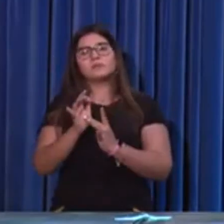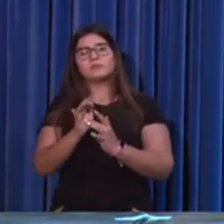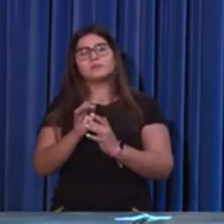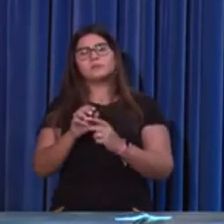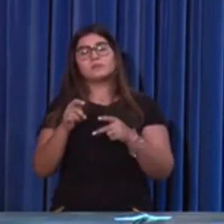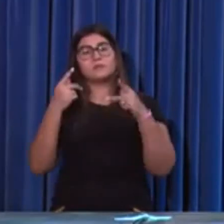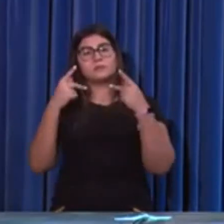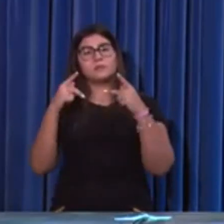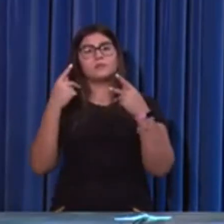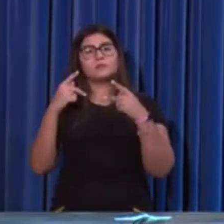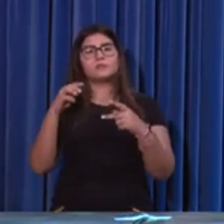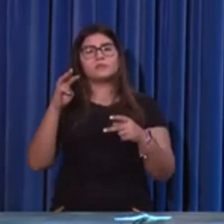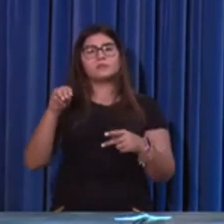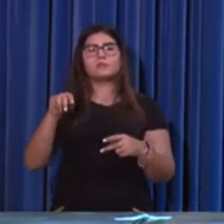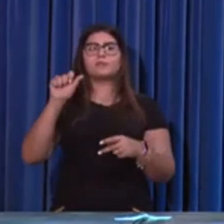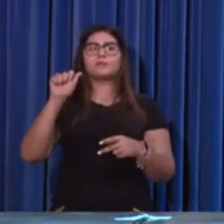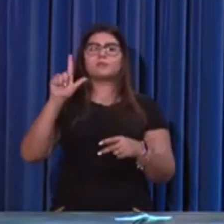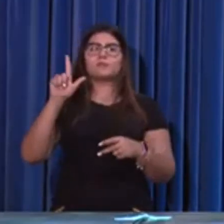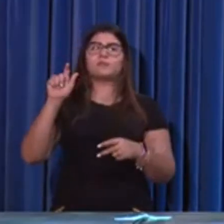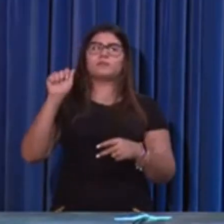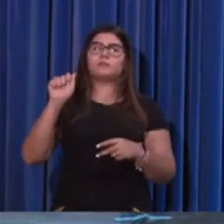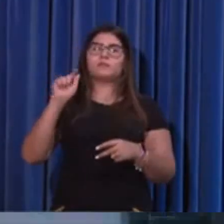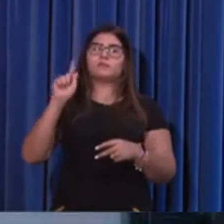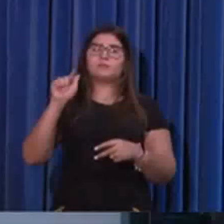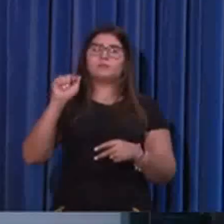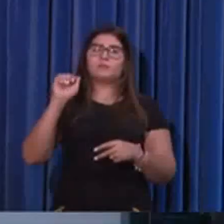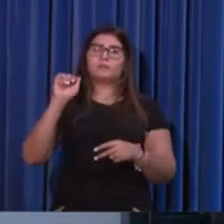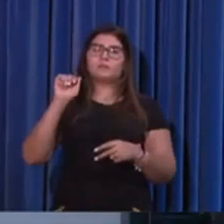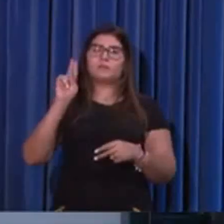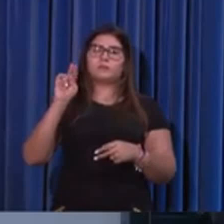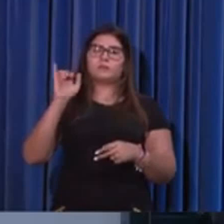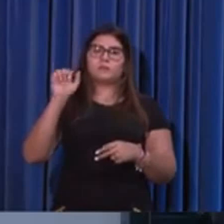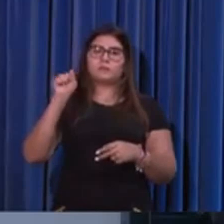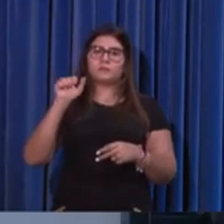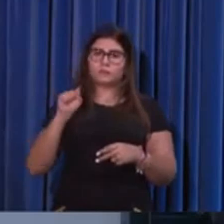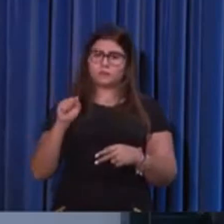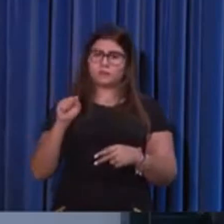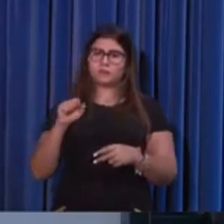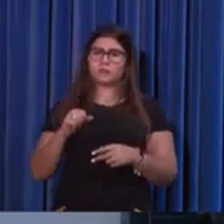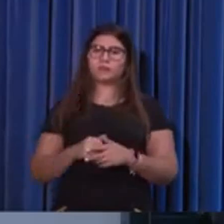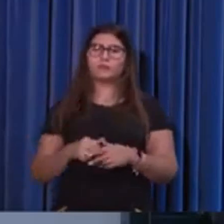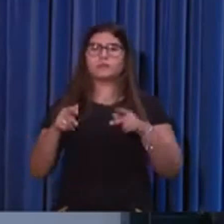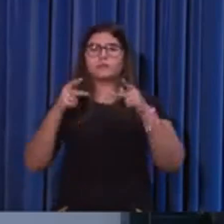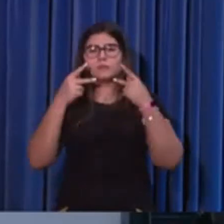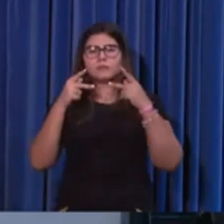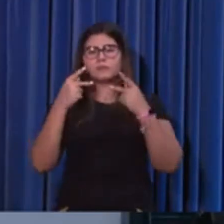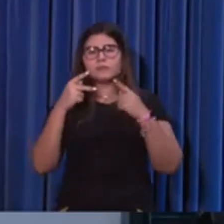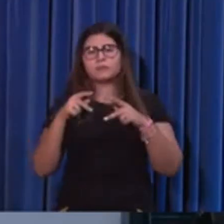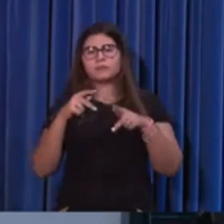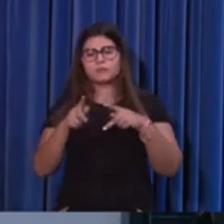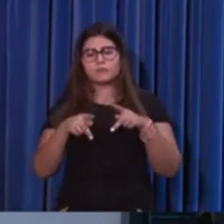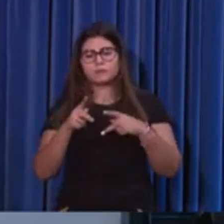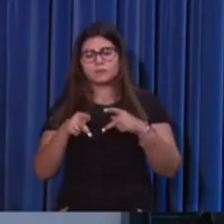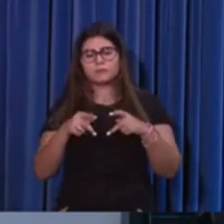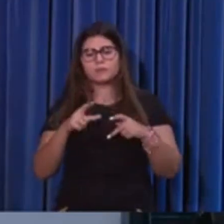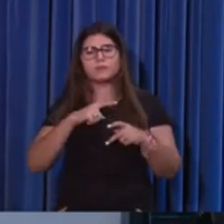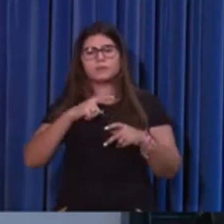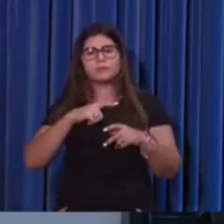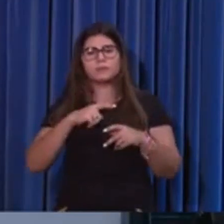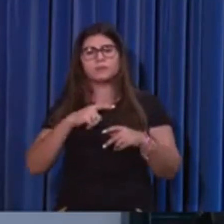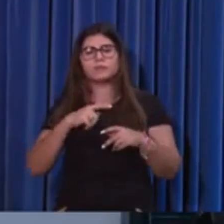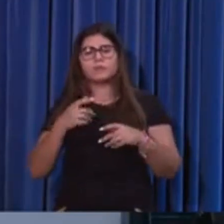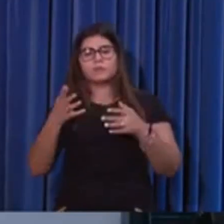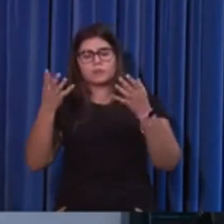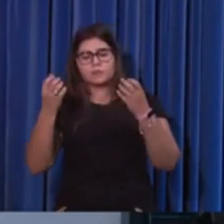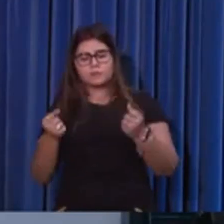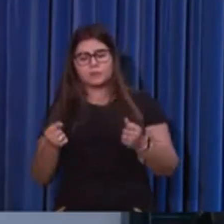profeta Malaquias, ele está profetizando a um povo que tinha recebido as promessas de Deus.